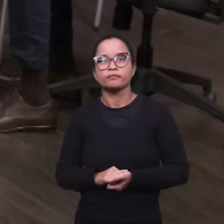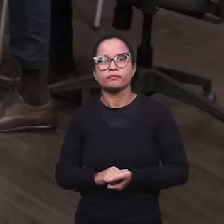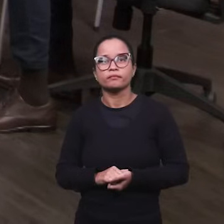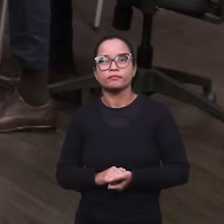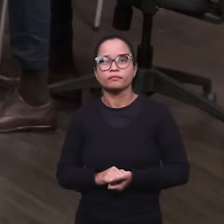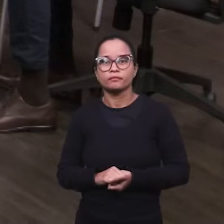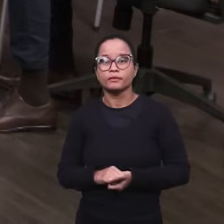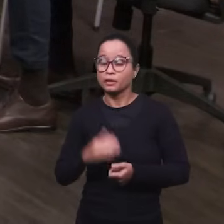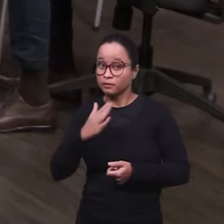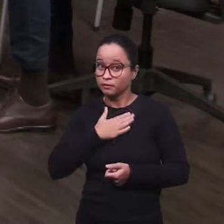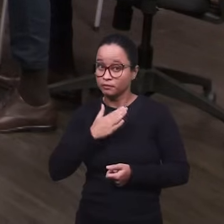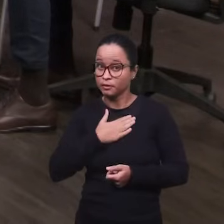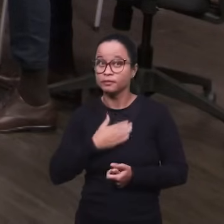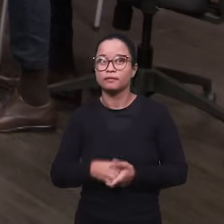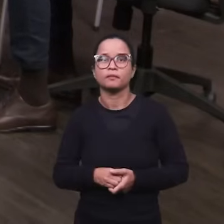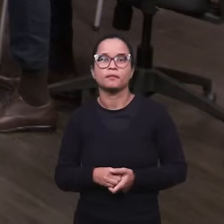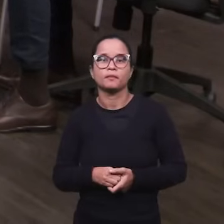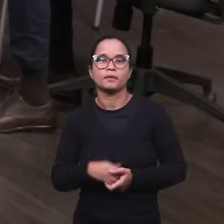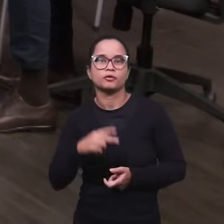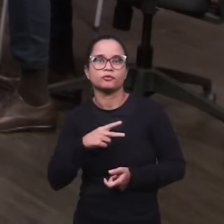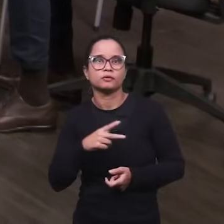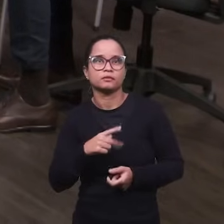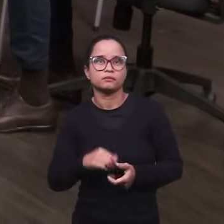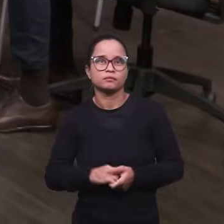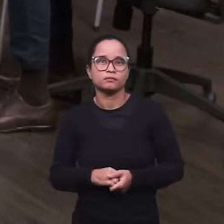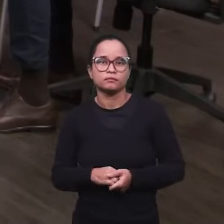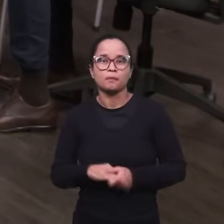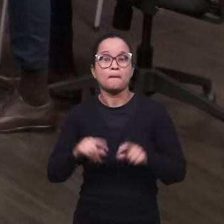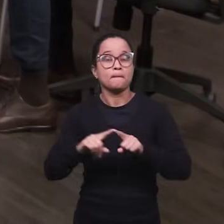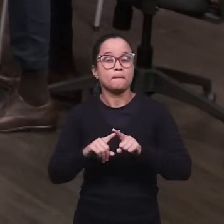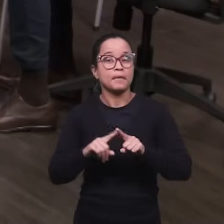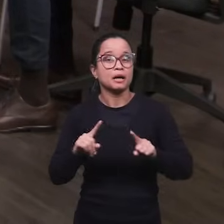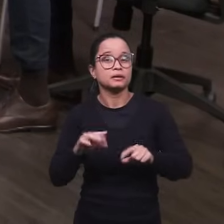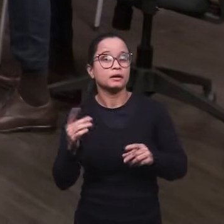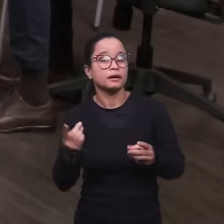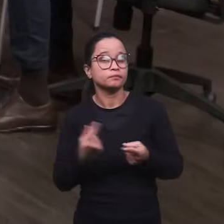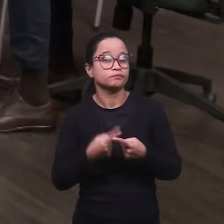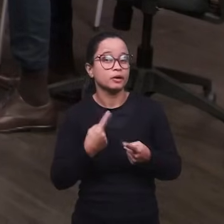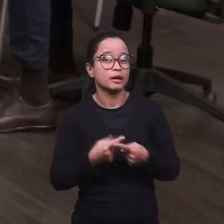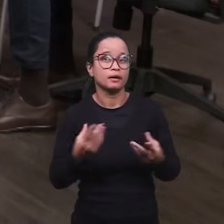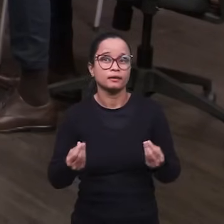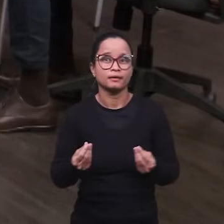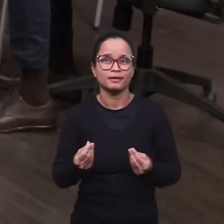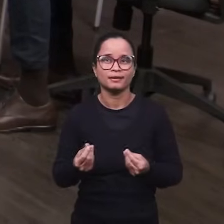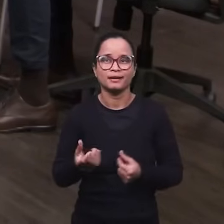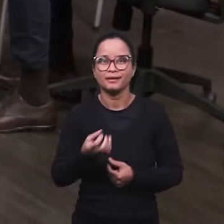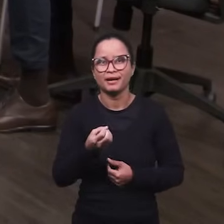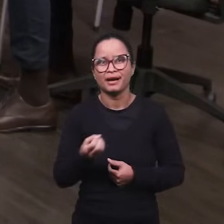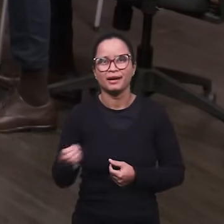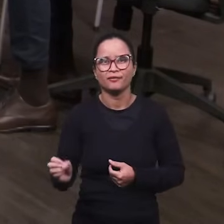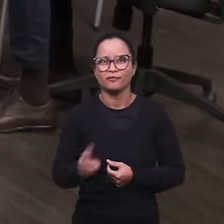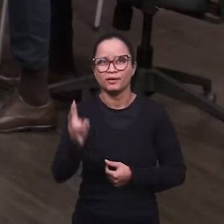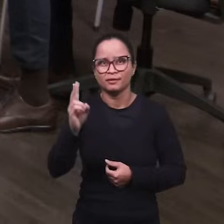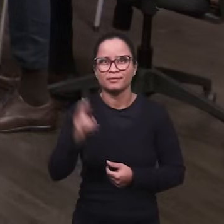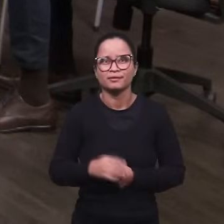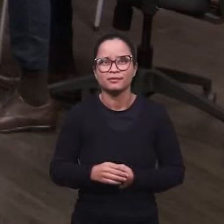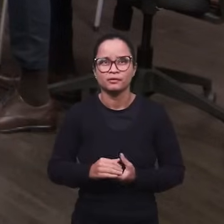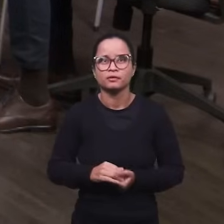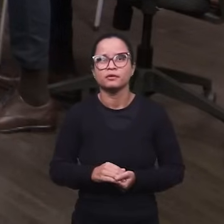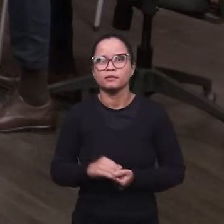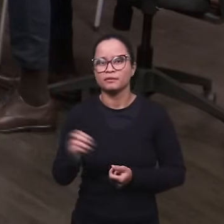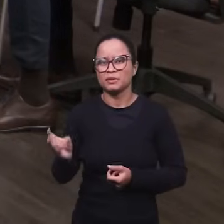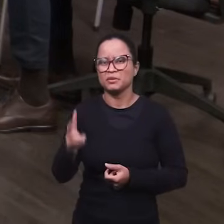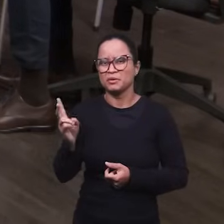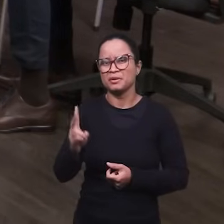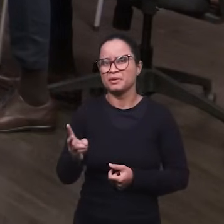verdade, não no meu caso em particular. Porque foi retido. Não. É porque não valia a pena. Ah, entendi. Era algo que passava,